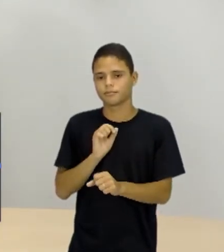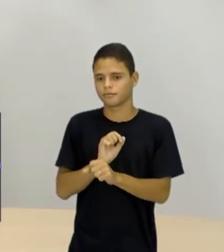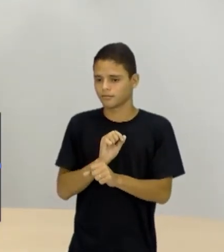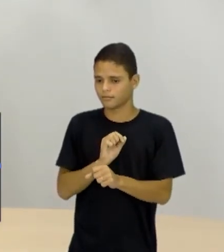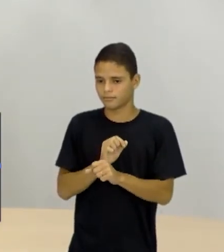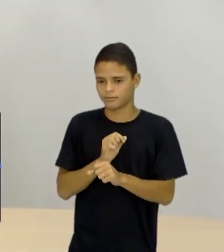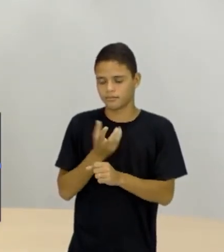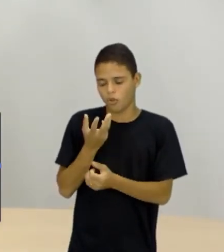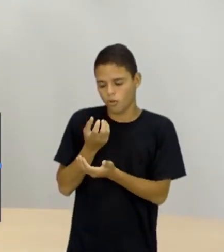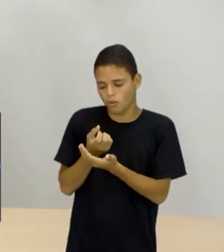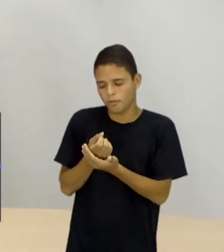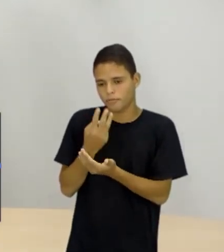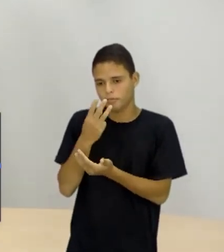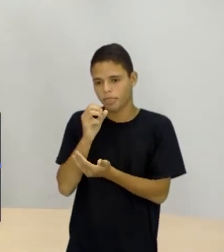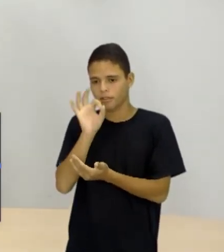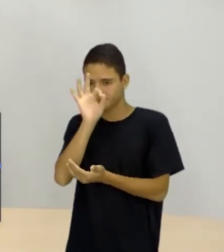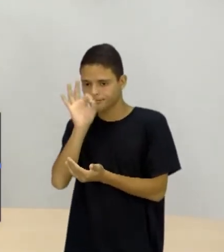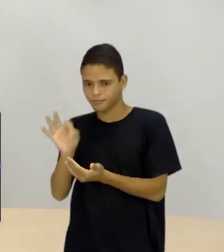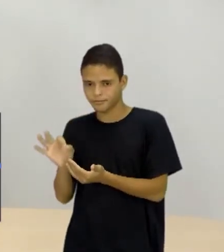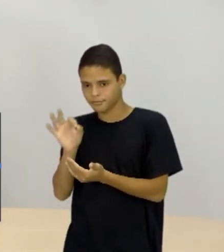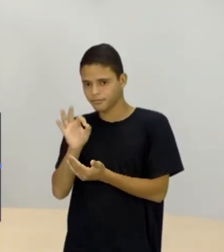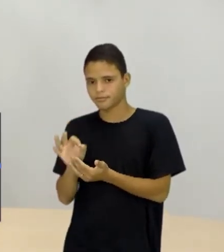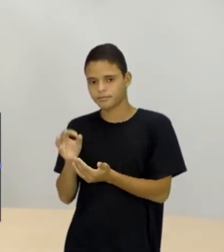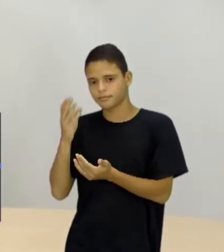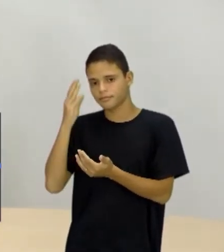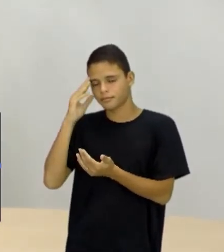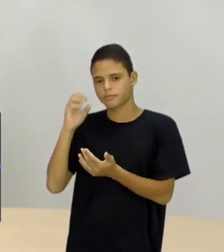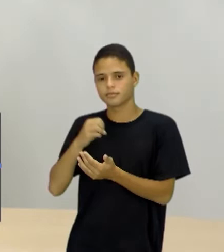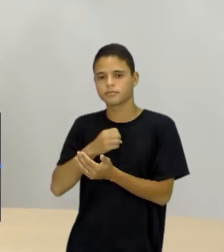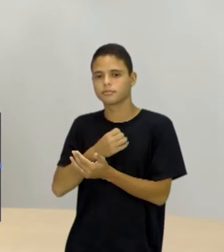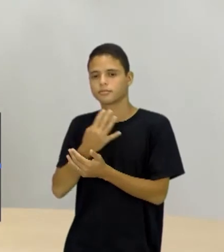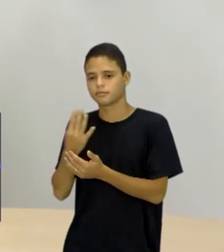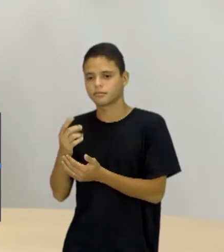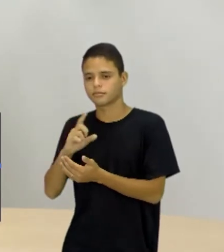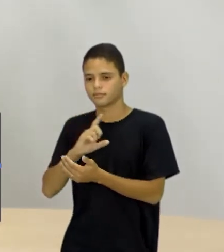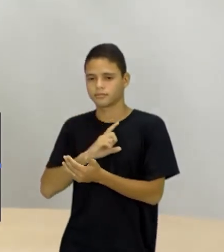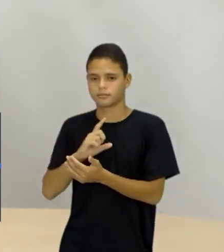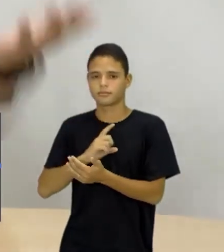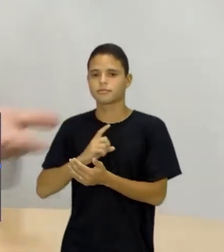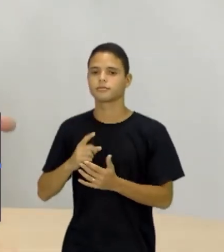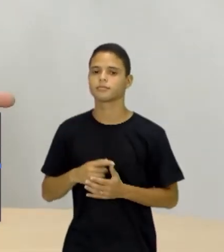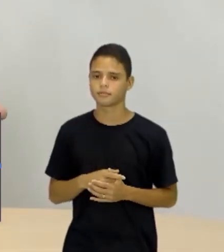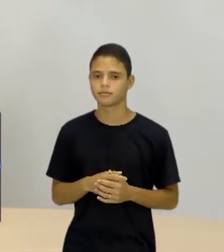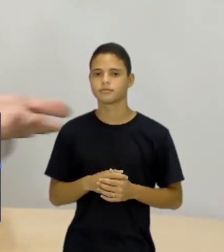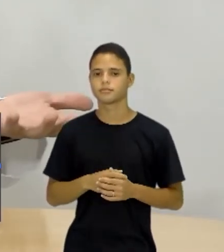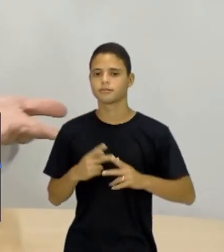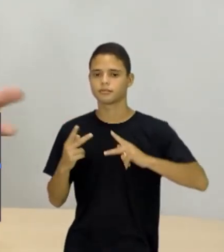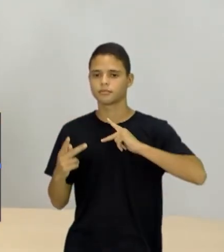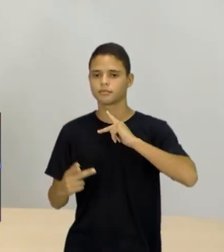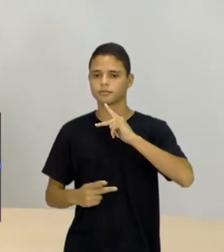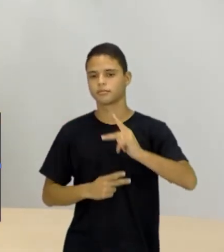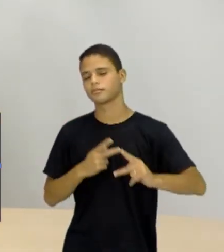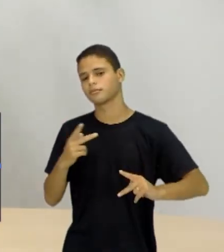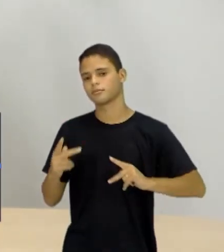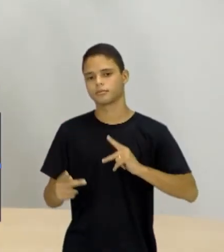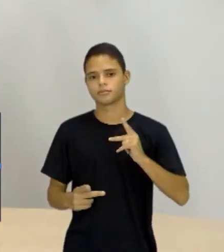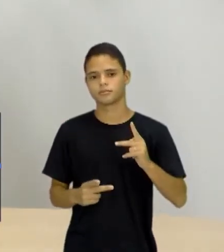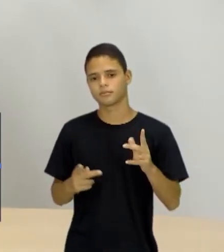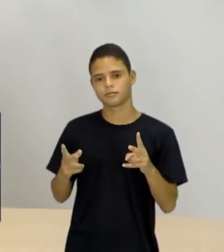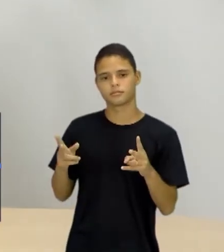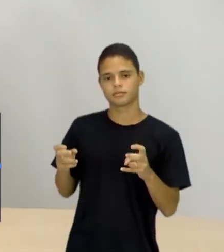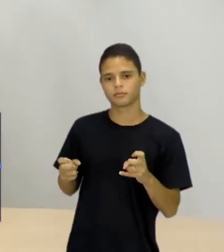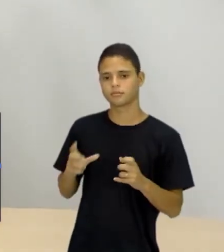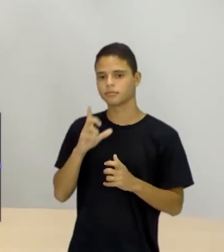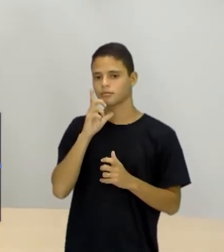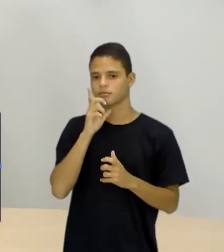da superfície para entender o quanto de água só que tem no planeta, né, que a gente acha que é muito, né, porque Exatamente. Você vê o mar, aquela coisa